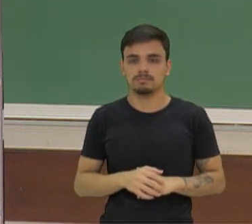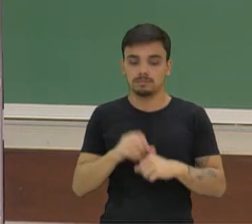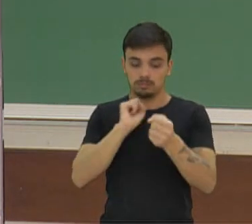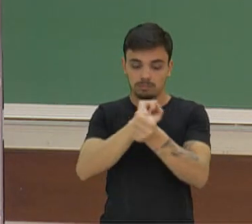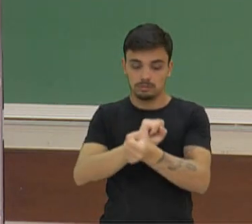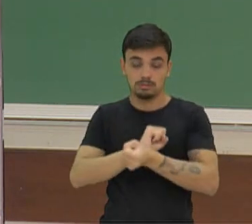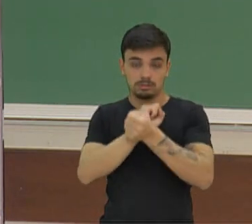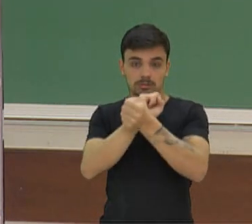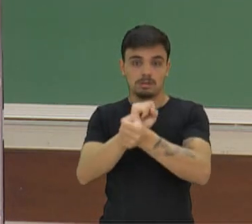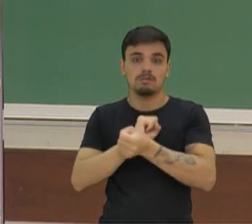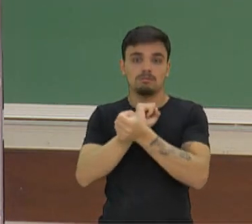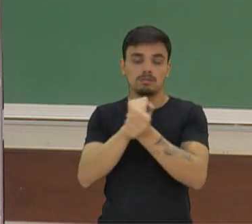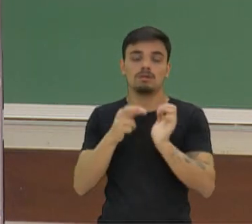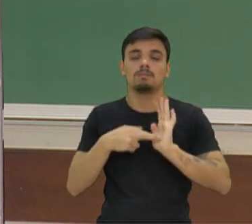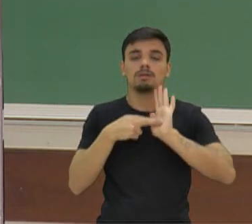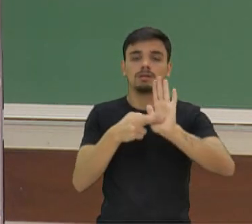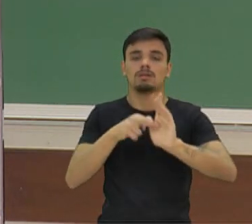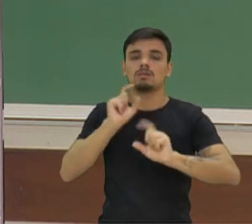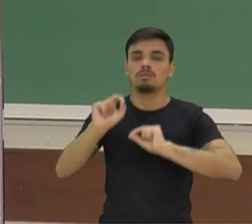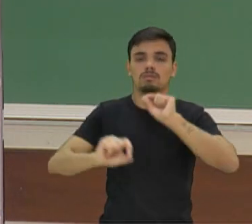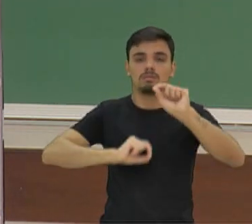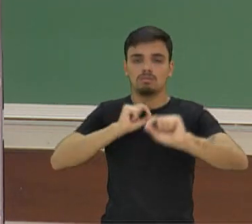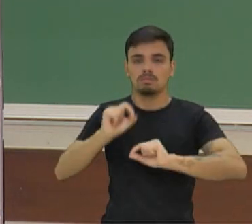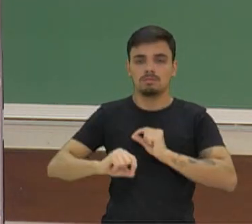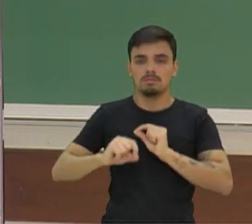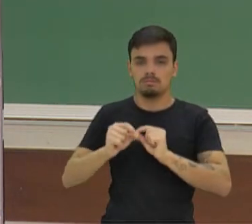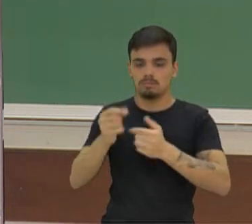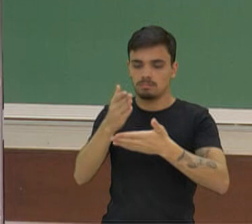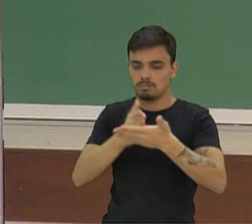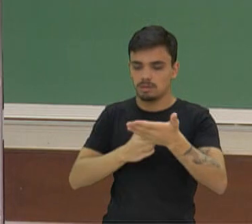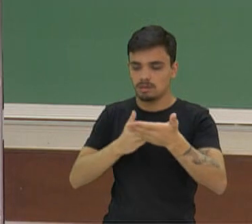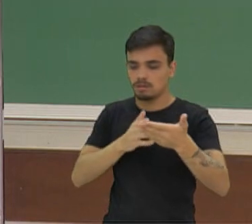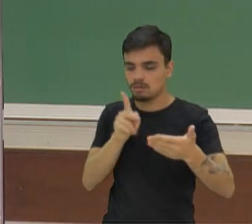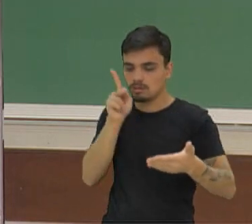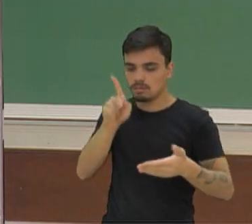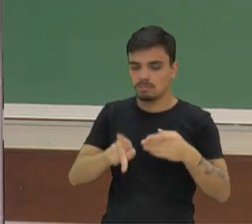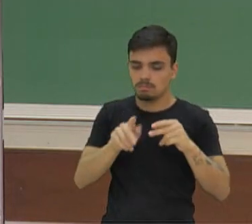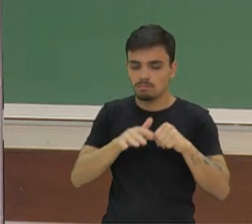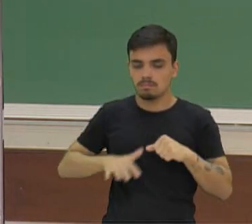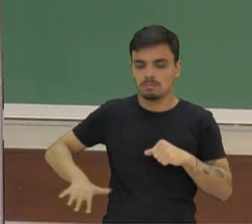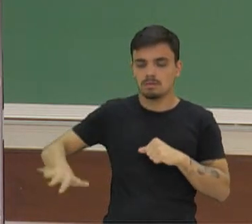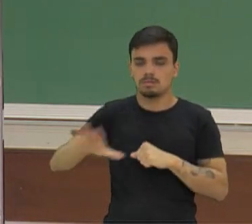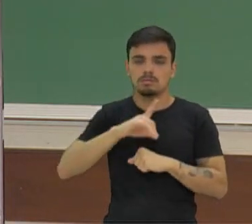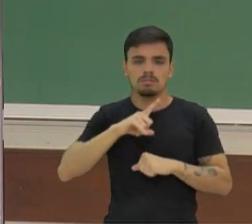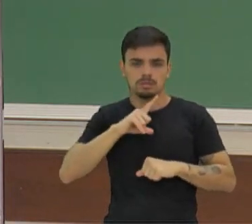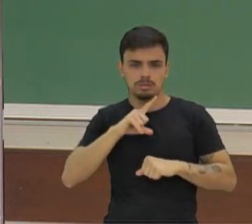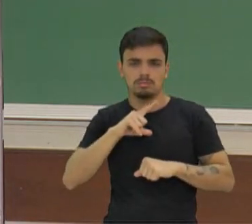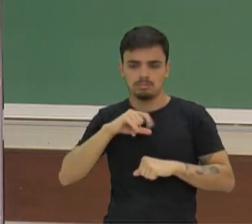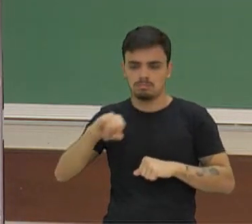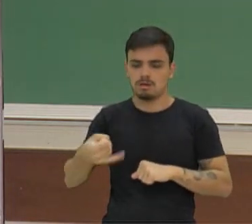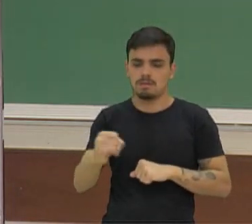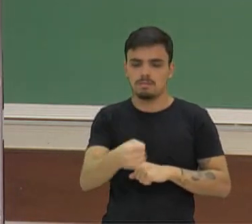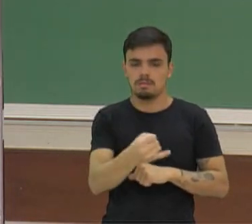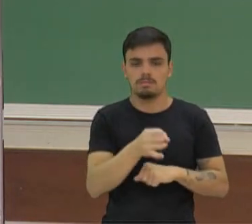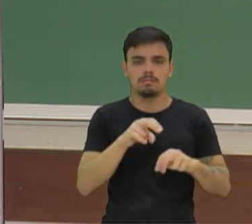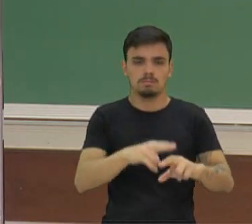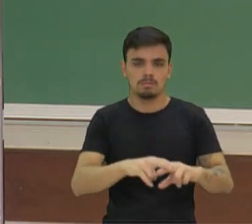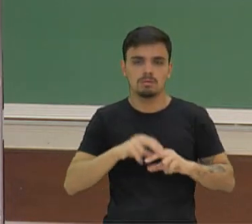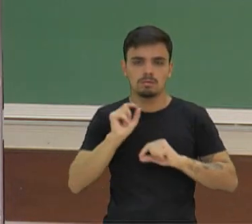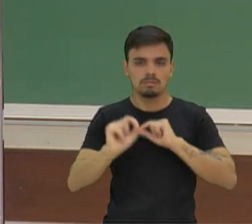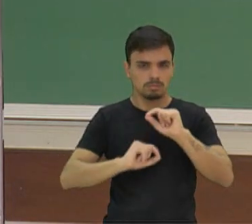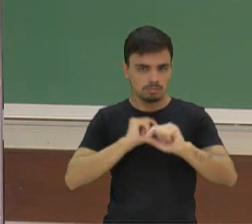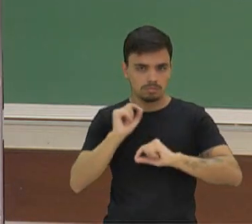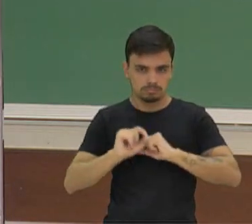afrodescendentes representavam metade da população, mas eram muito explorados. E exatamente por um